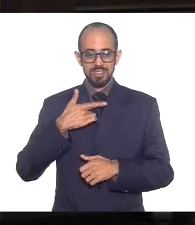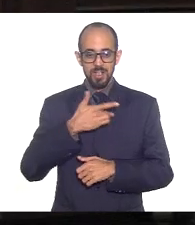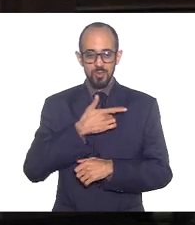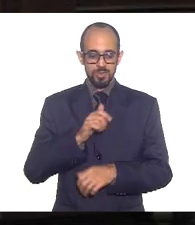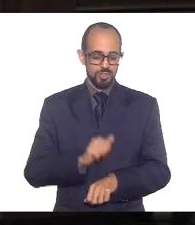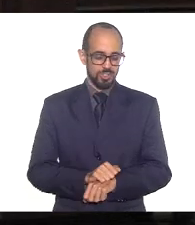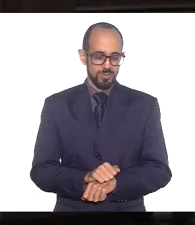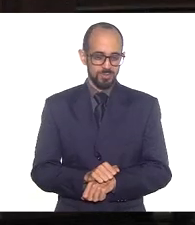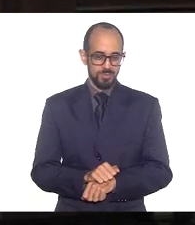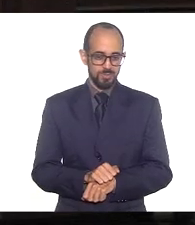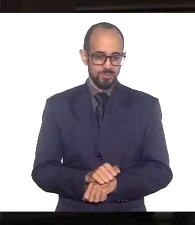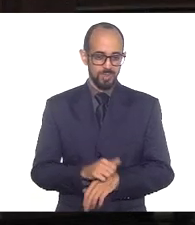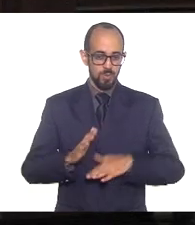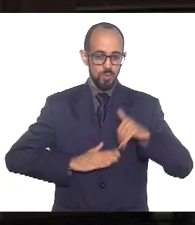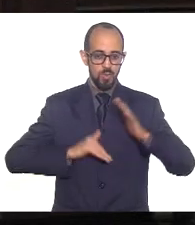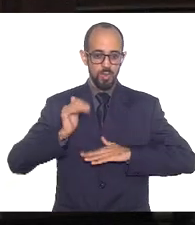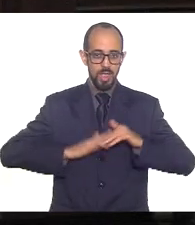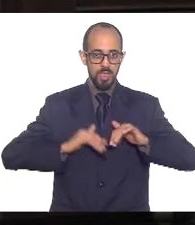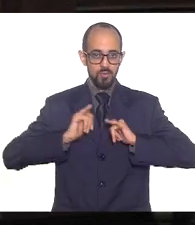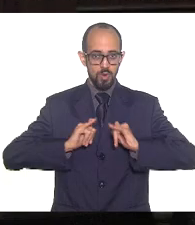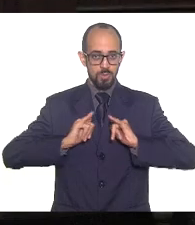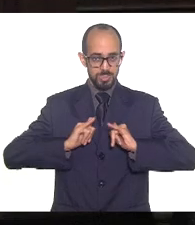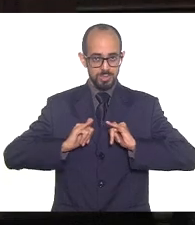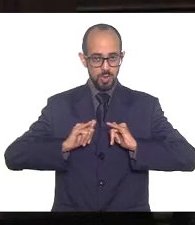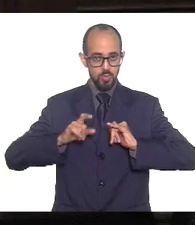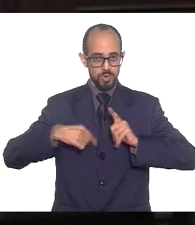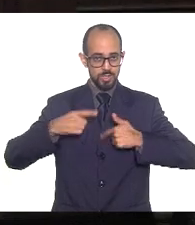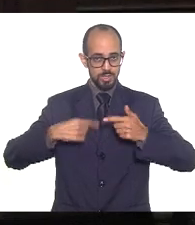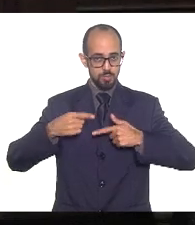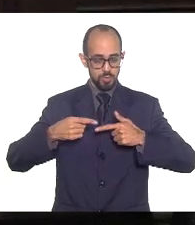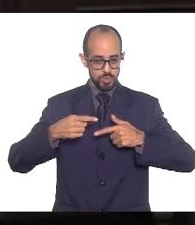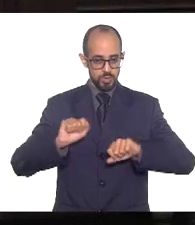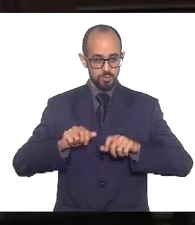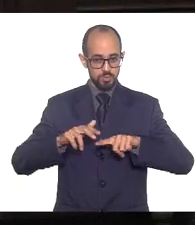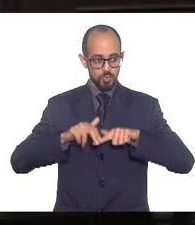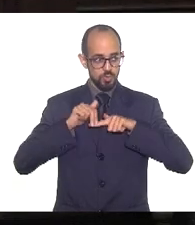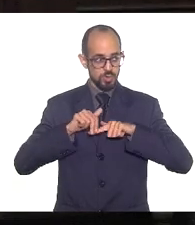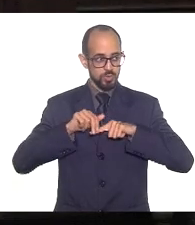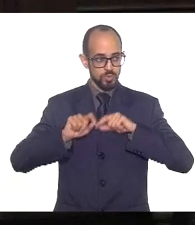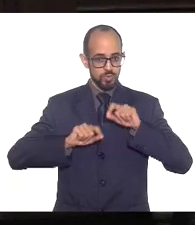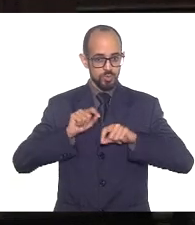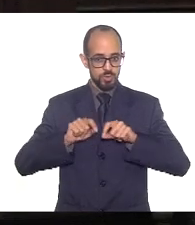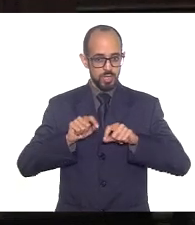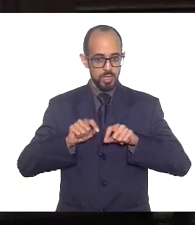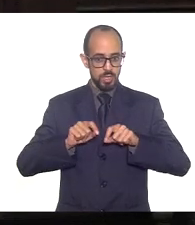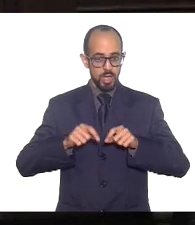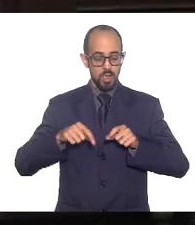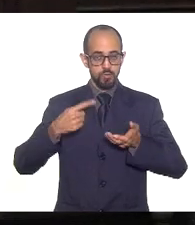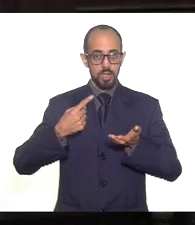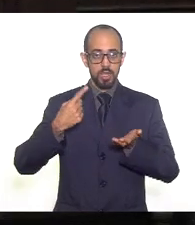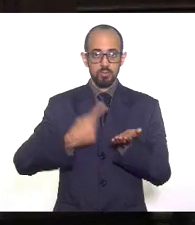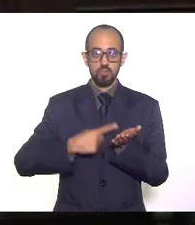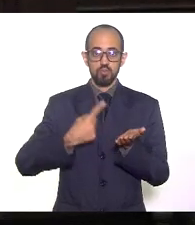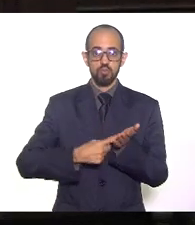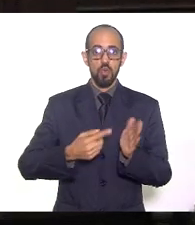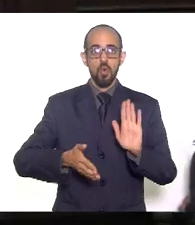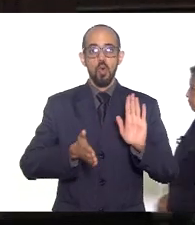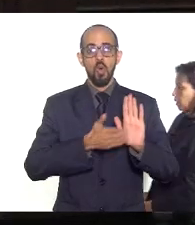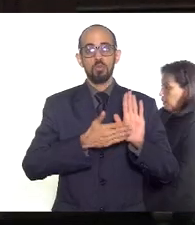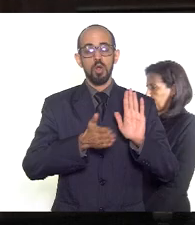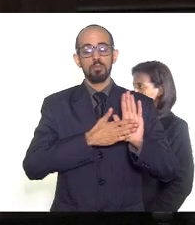e com quem informação será dada a posteriori portanto fica aqui o compromisso